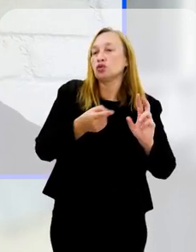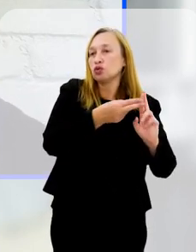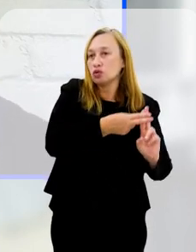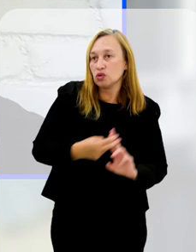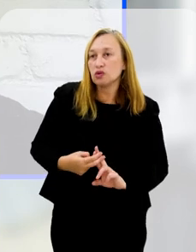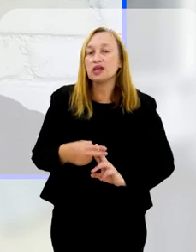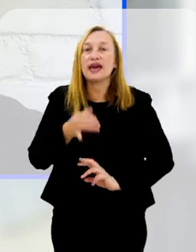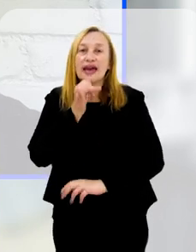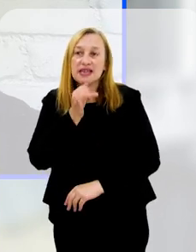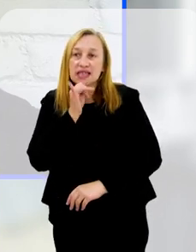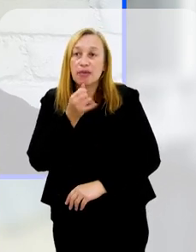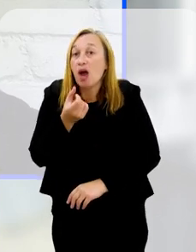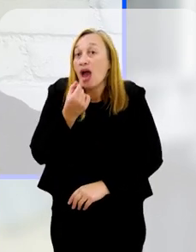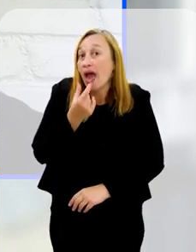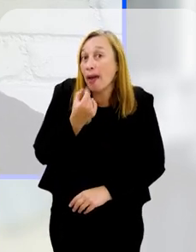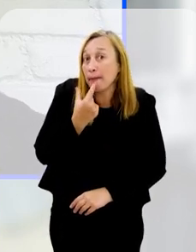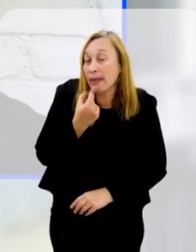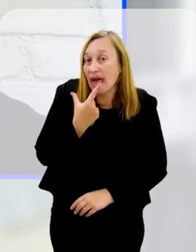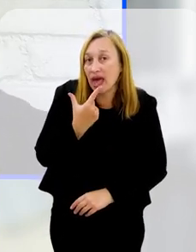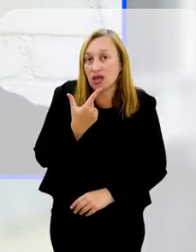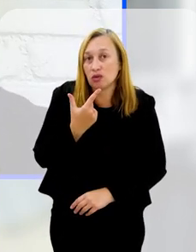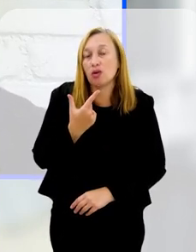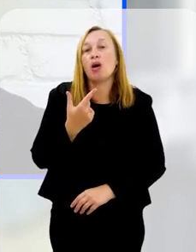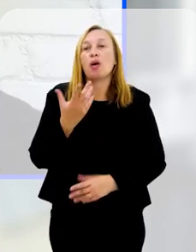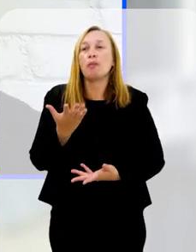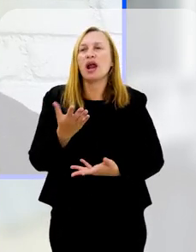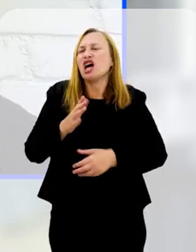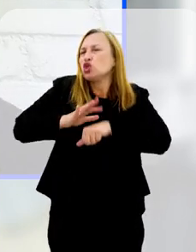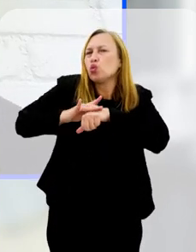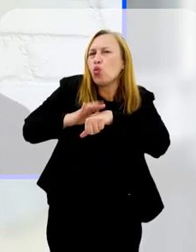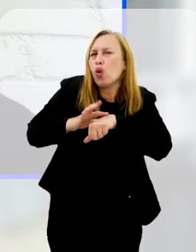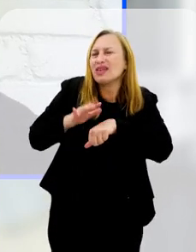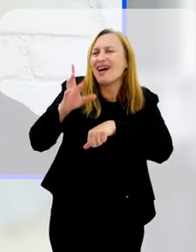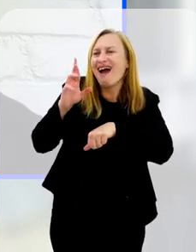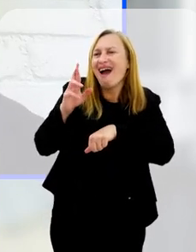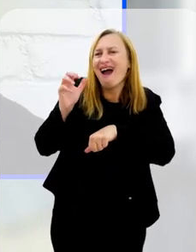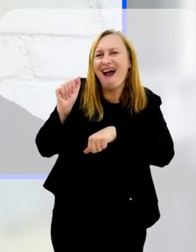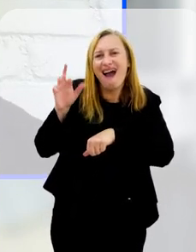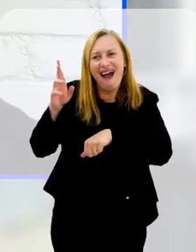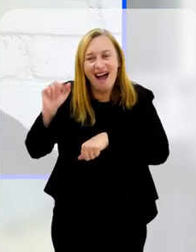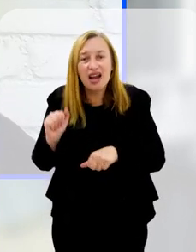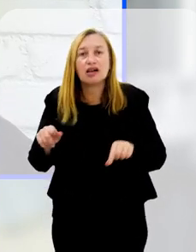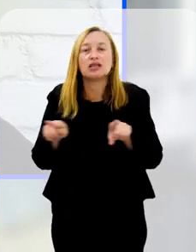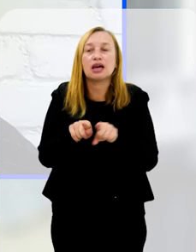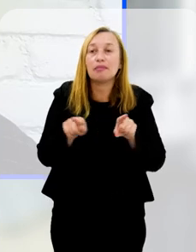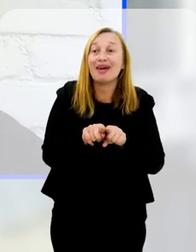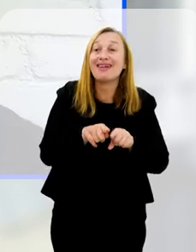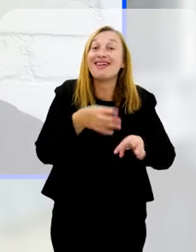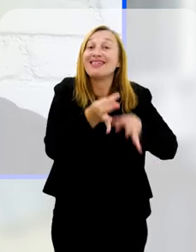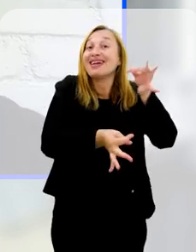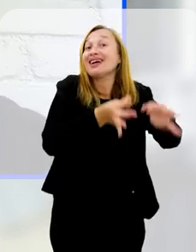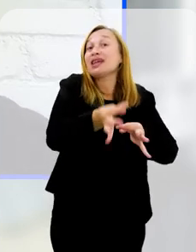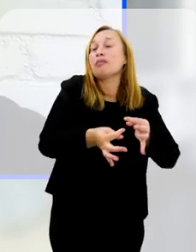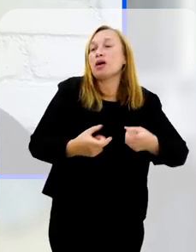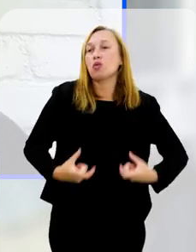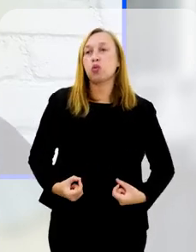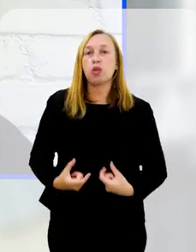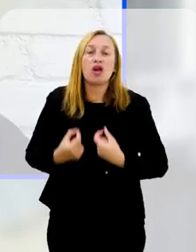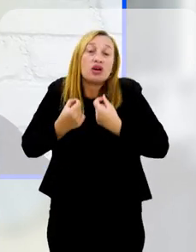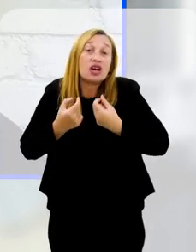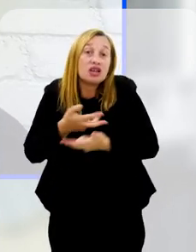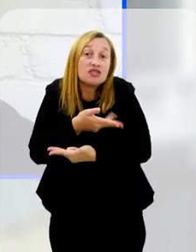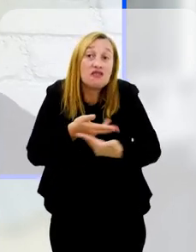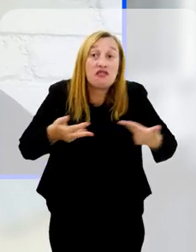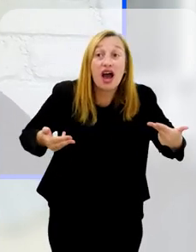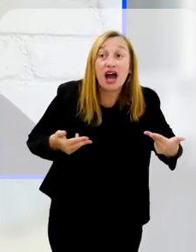Por exemplo, importação de remédios para doenças raras, para tratamento de câncer, enfim, uma série